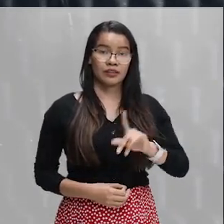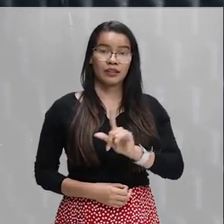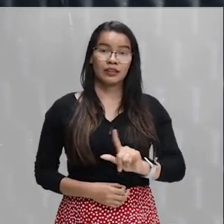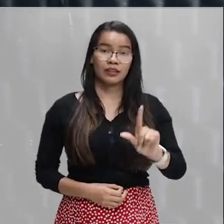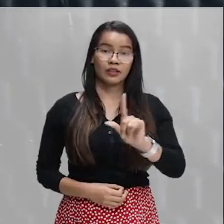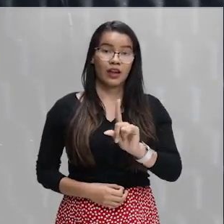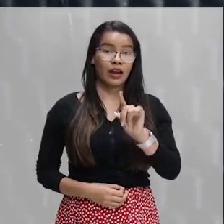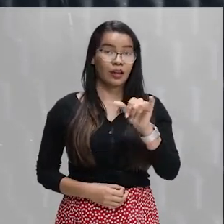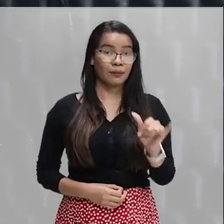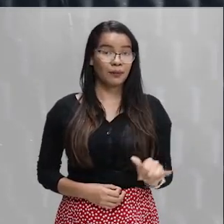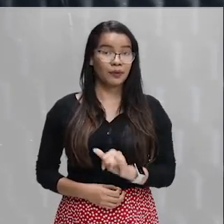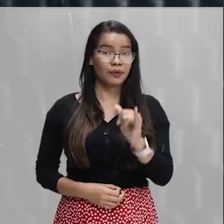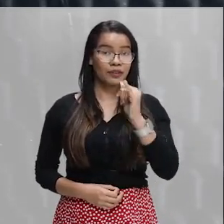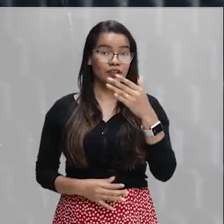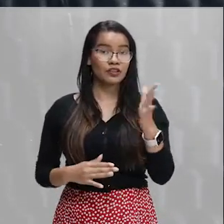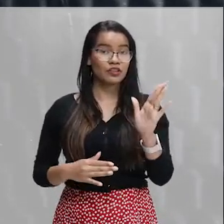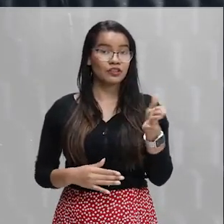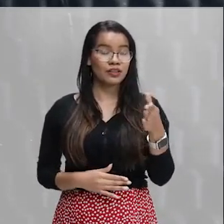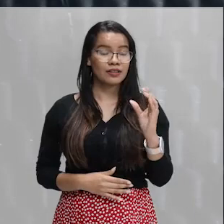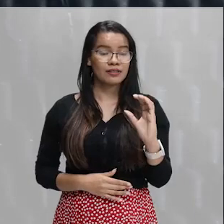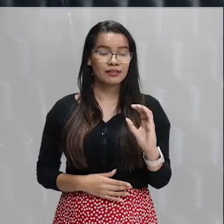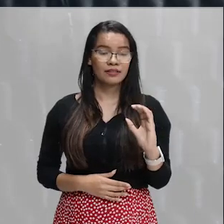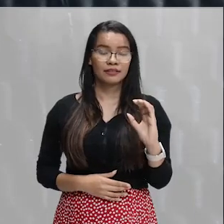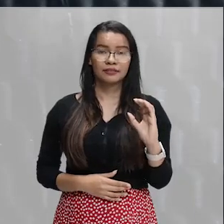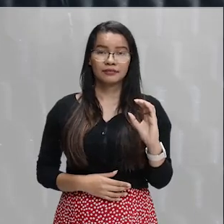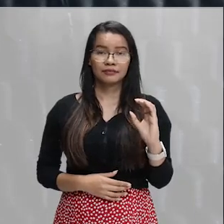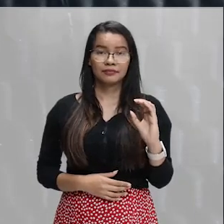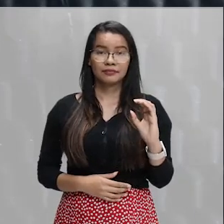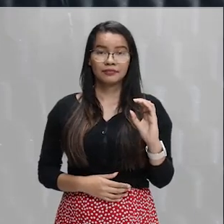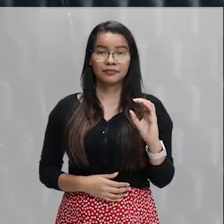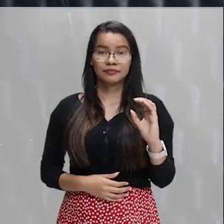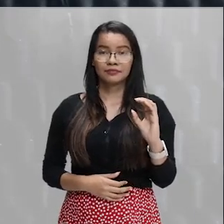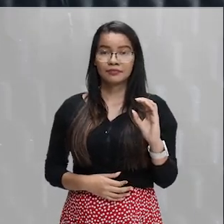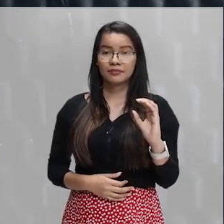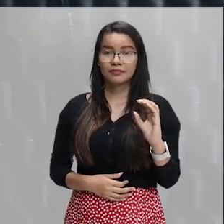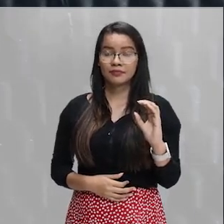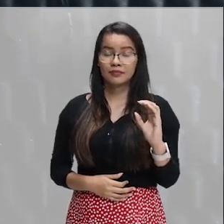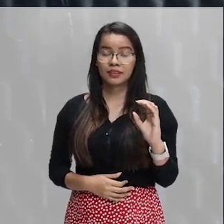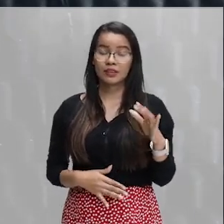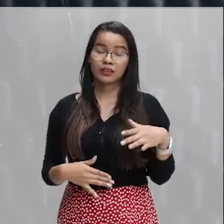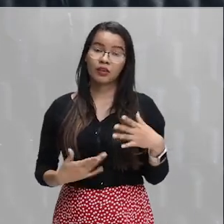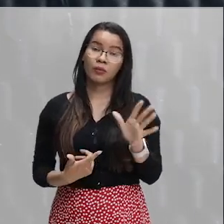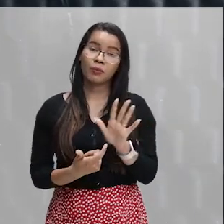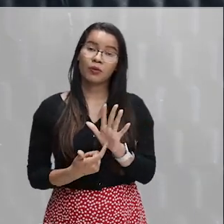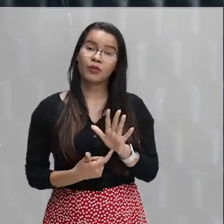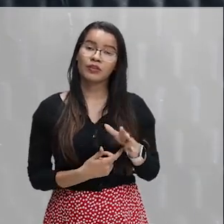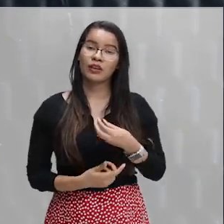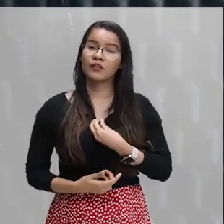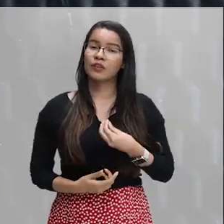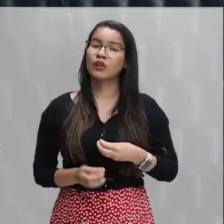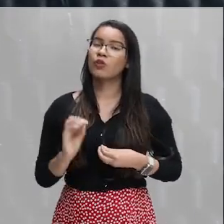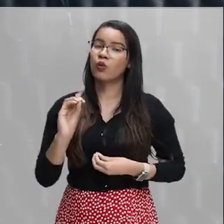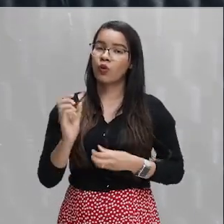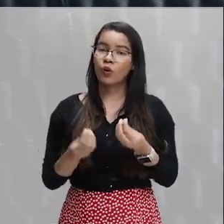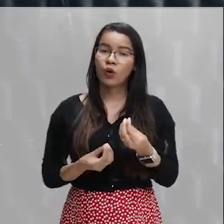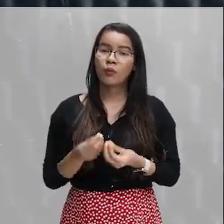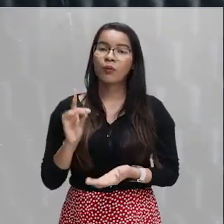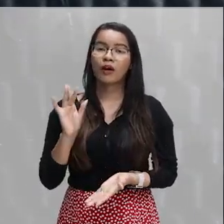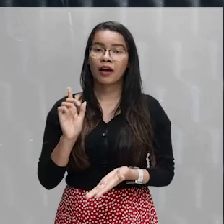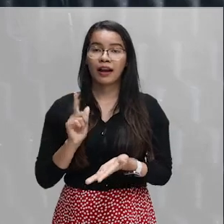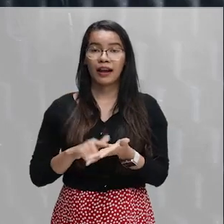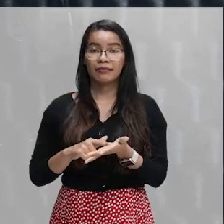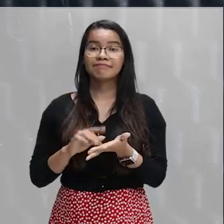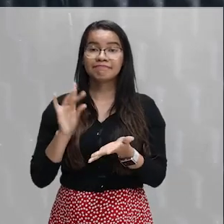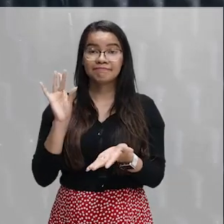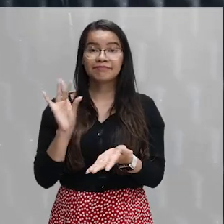importante. Letra C, já falei, né? Retratar a sociedade e suas mazelas, quer dizer, mostrar a vida como ela é, sem esconder